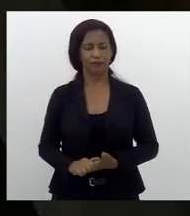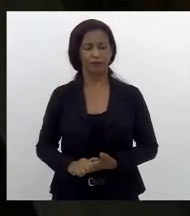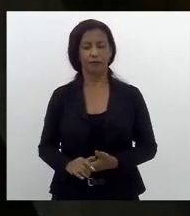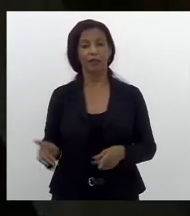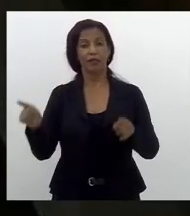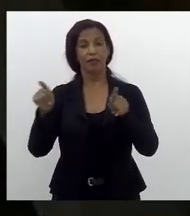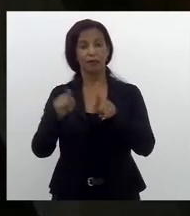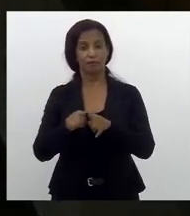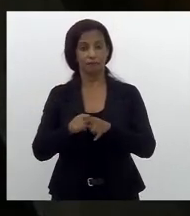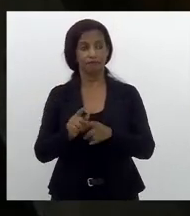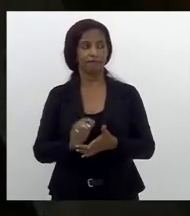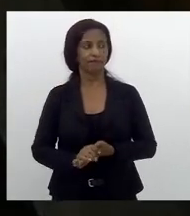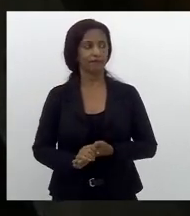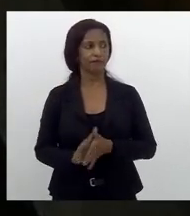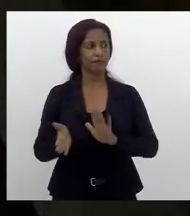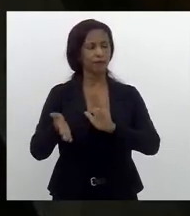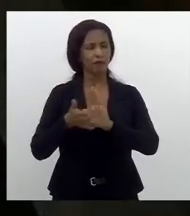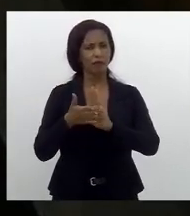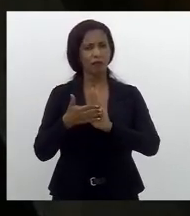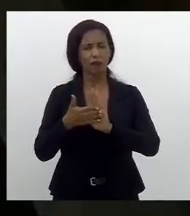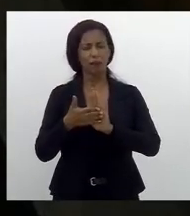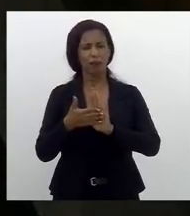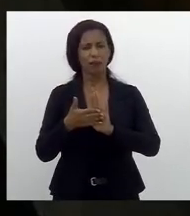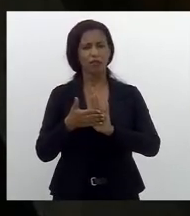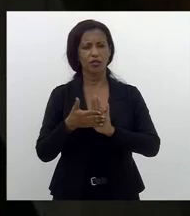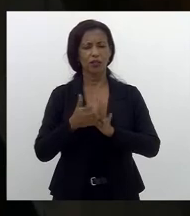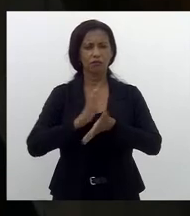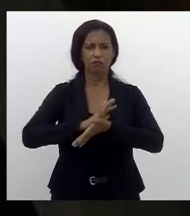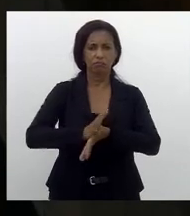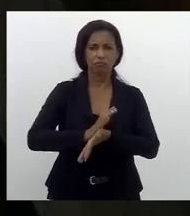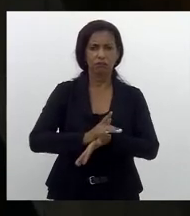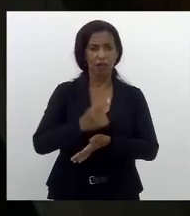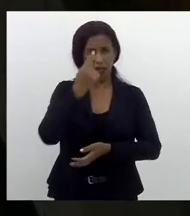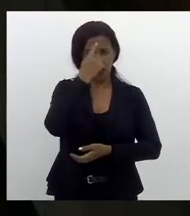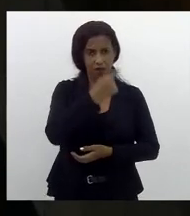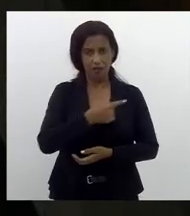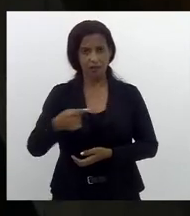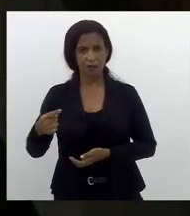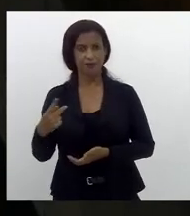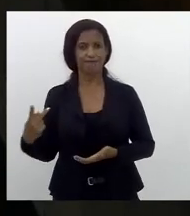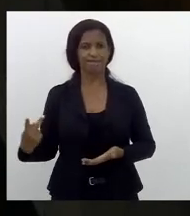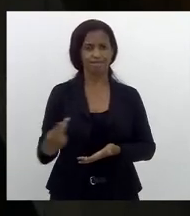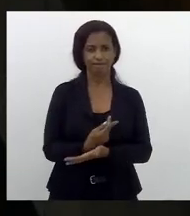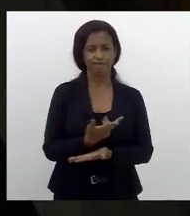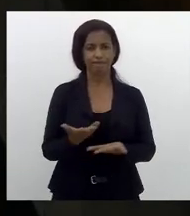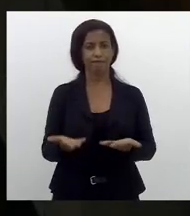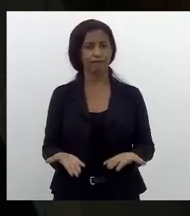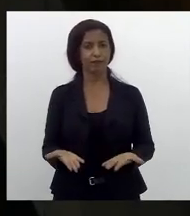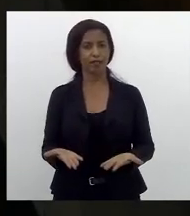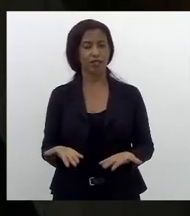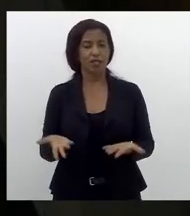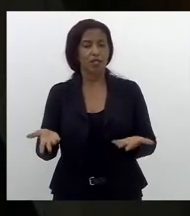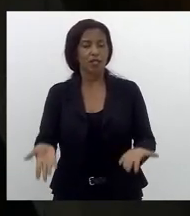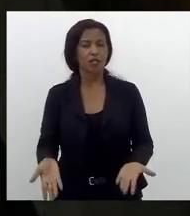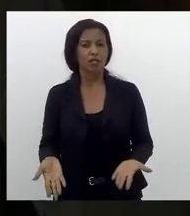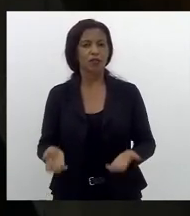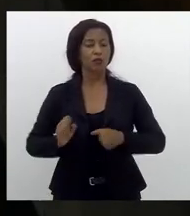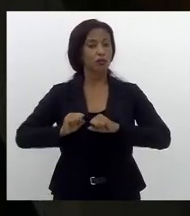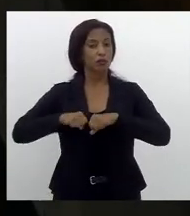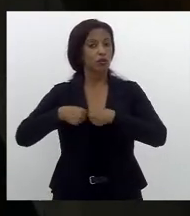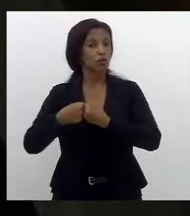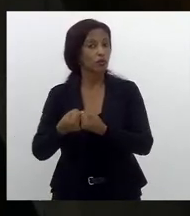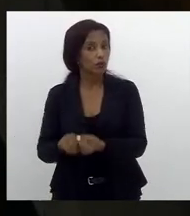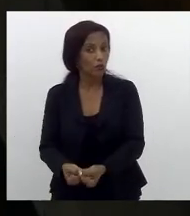lado, o próprio pacote que enfrentamos nessas semanas, deputada Marta Rocha, e que se não fossem os